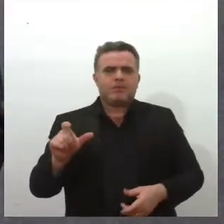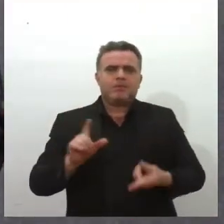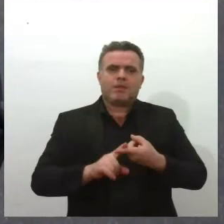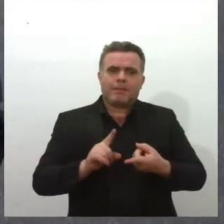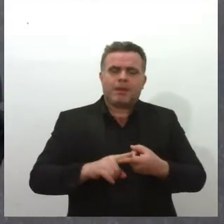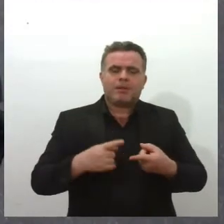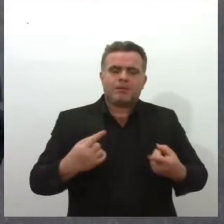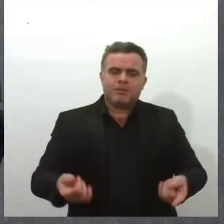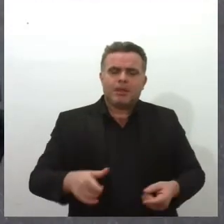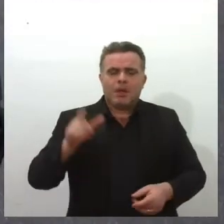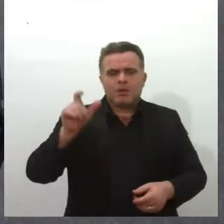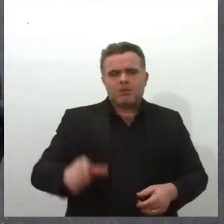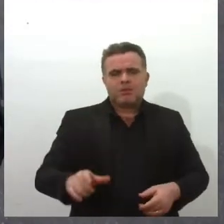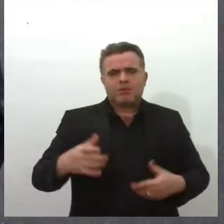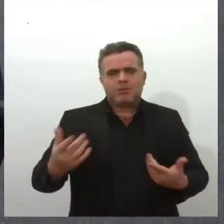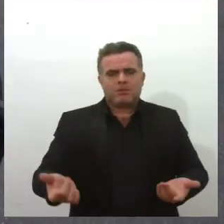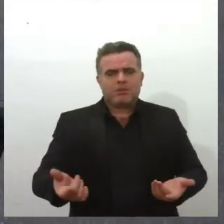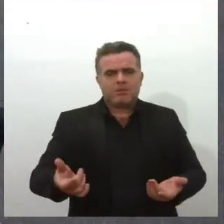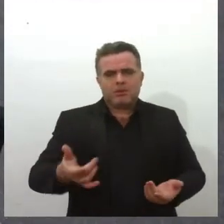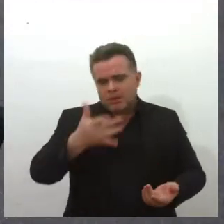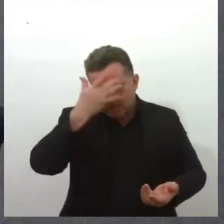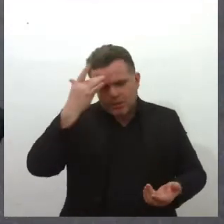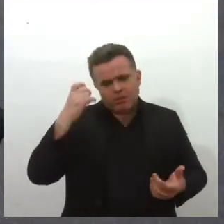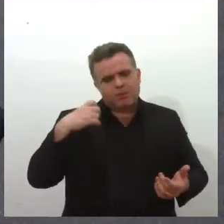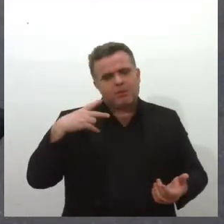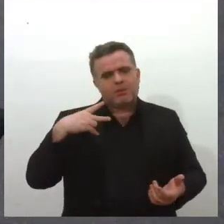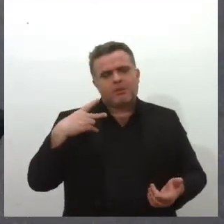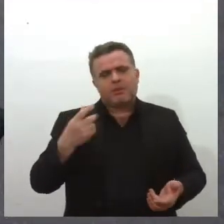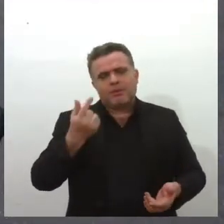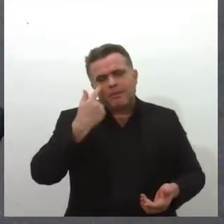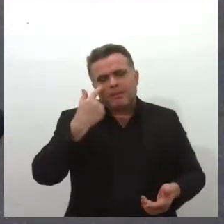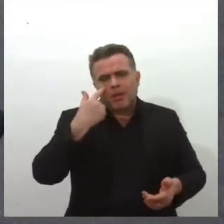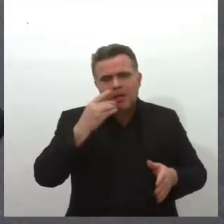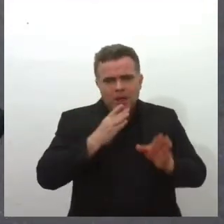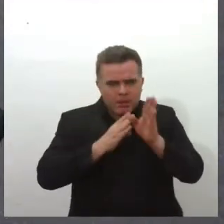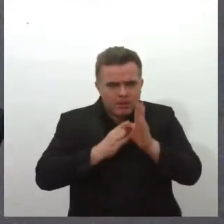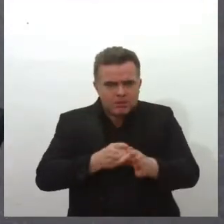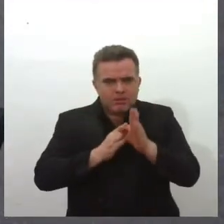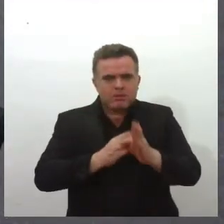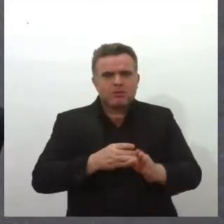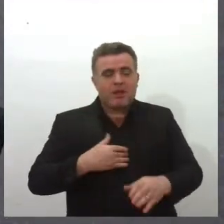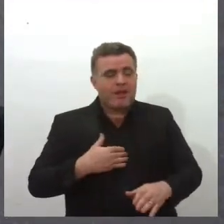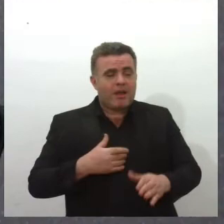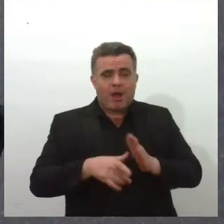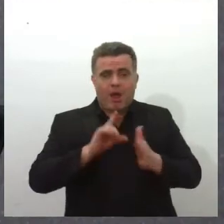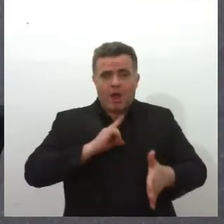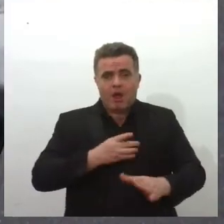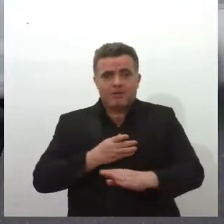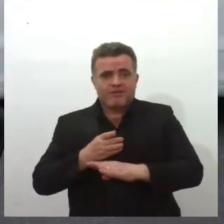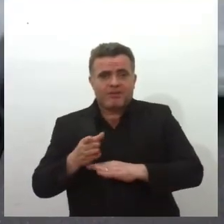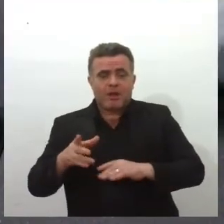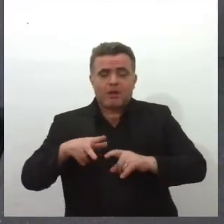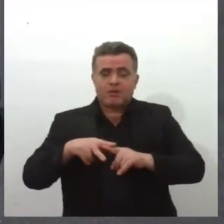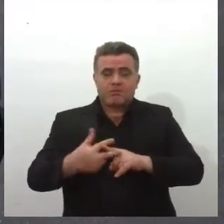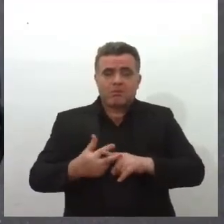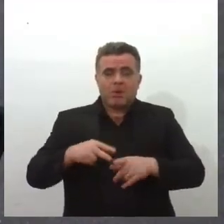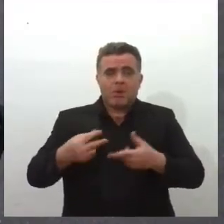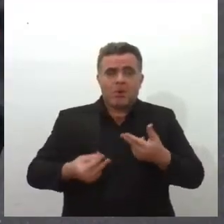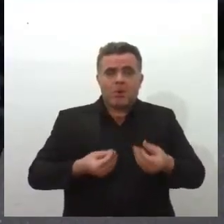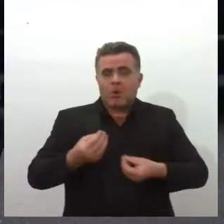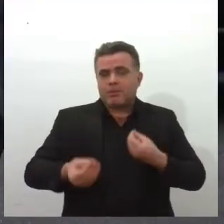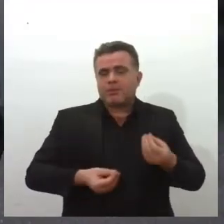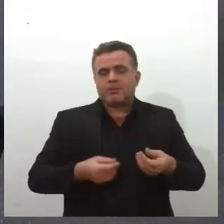condutor deve pensar? O seu percurso. Então, ele coloca na sua cabeça o seu percurso, pega o seu veículo, leva para o seu mecânico de confiança. Se não der